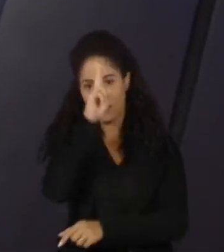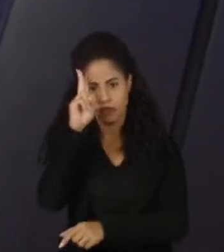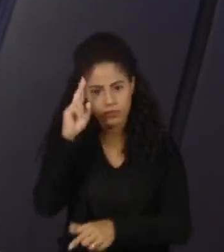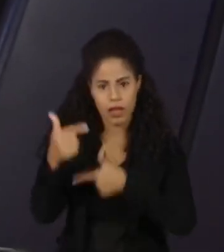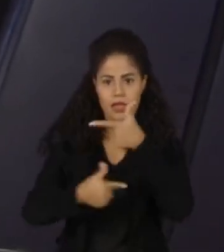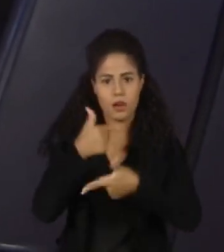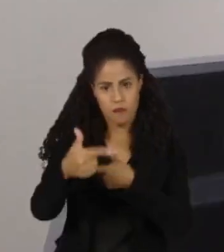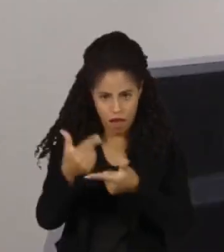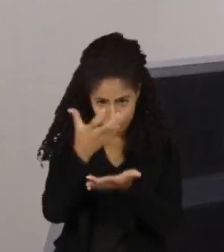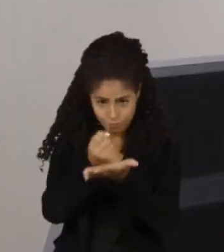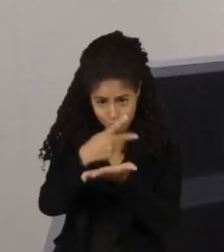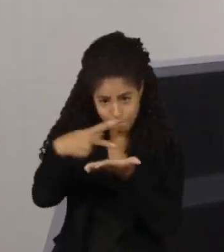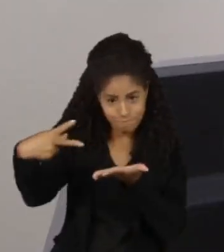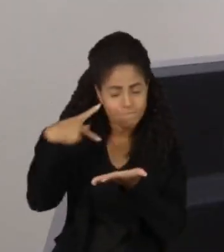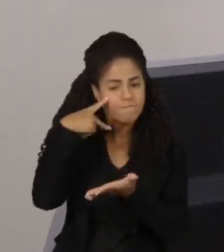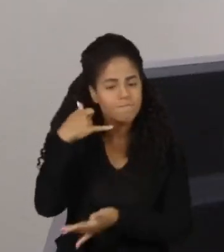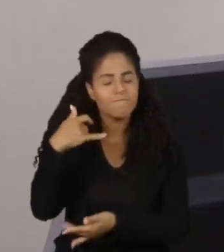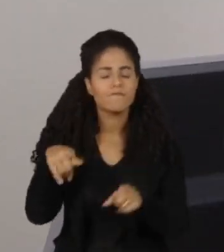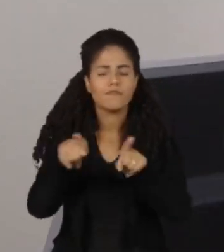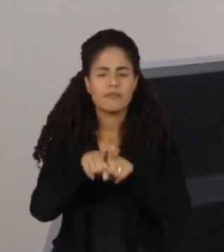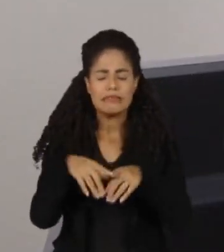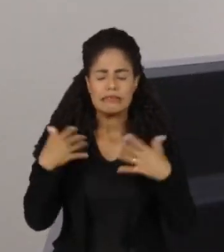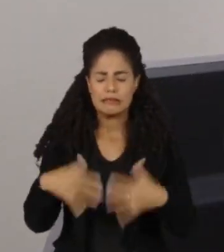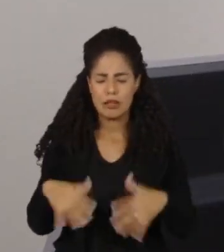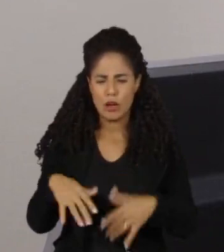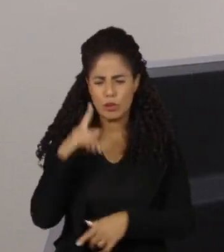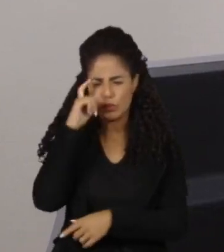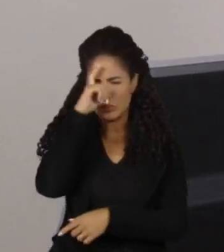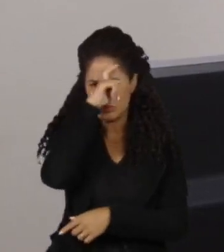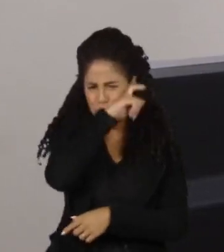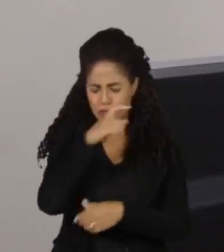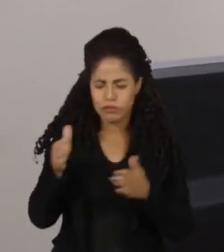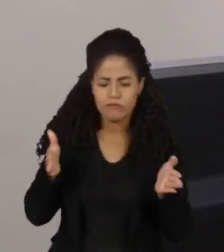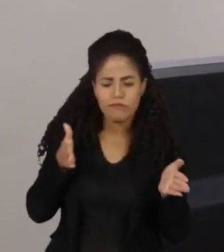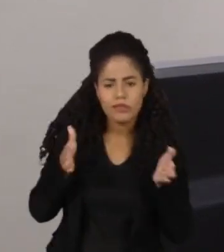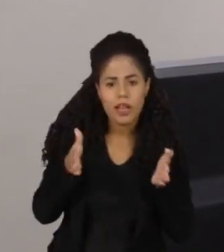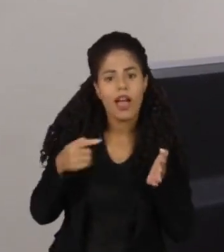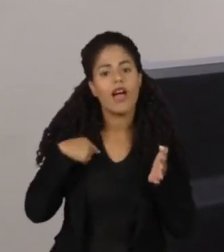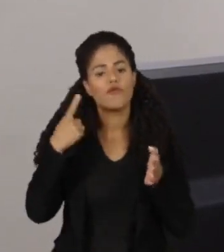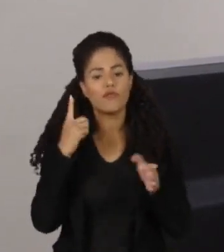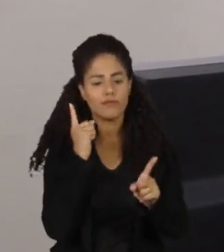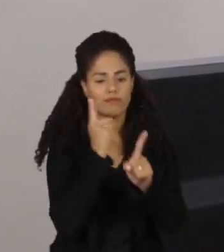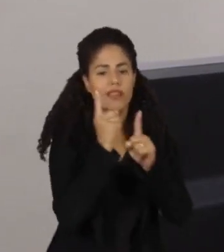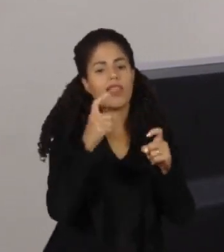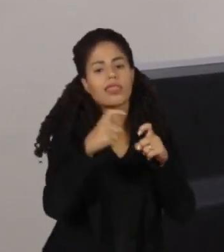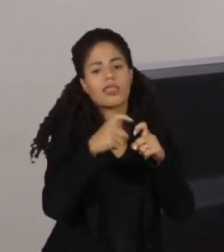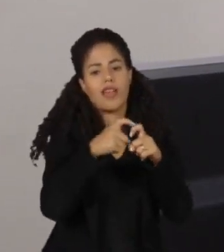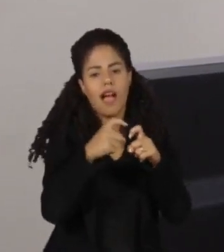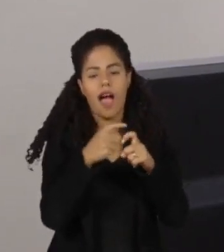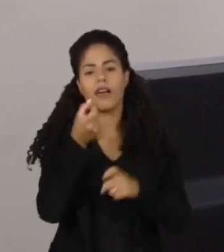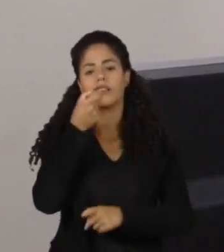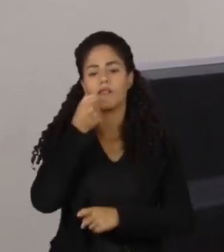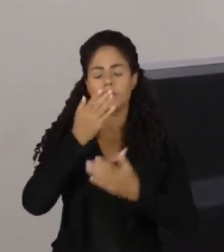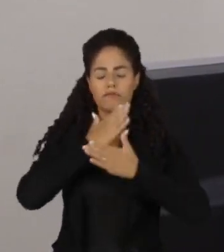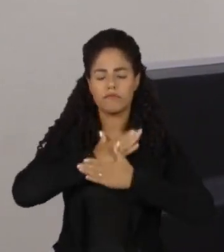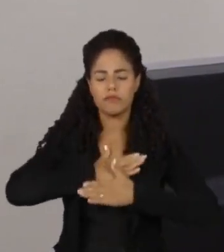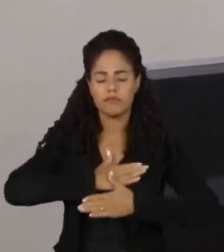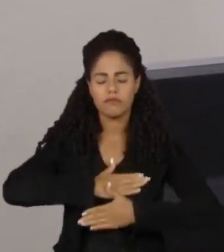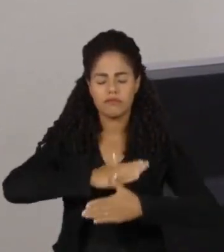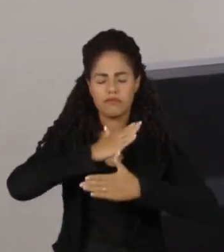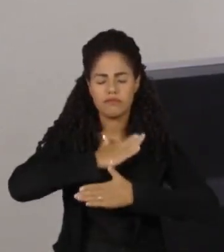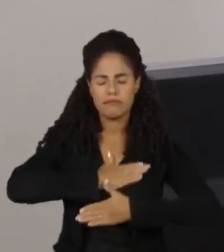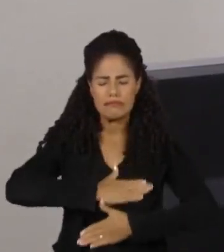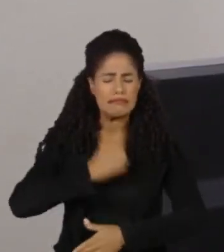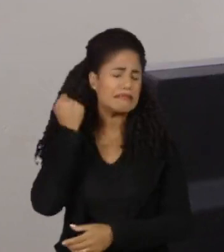muito complicado, tive que passar para um médico, né? Tomar calmante. Eu estava